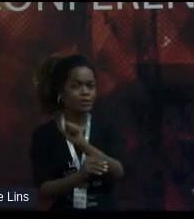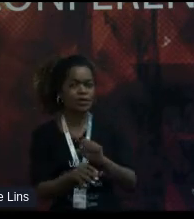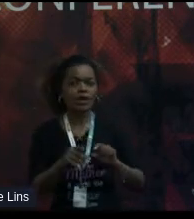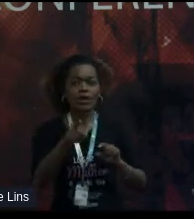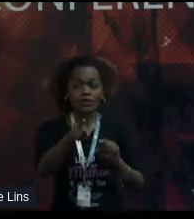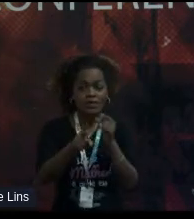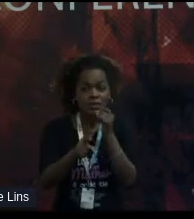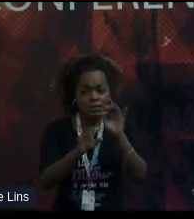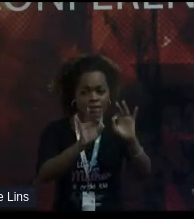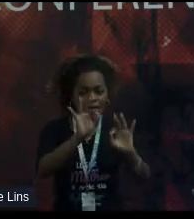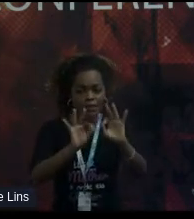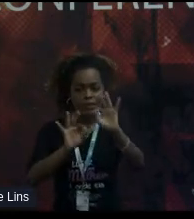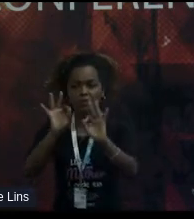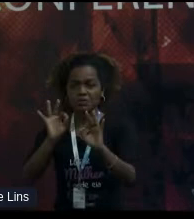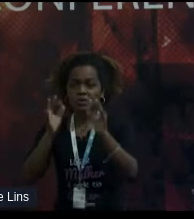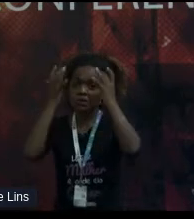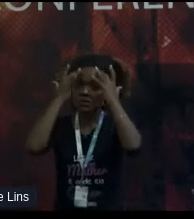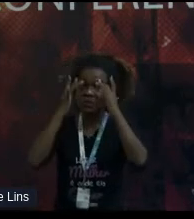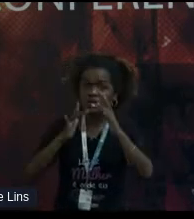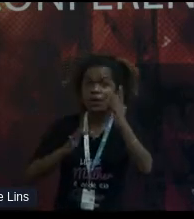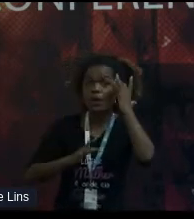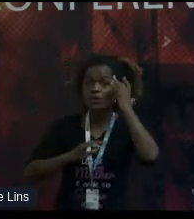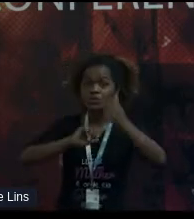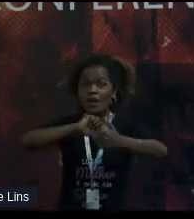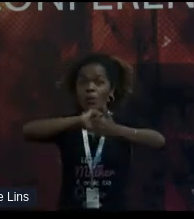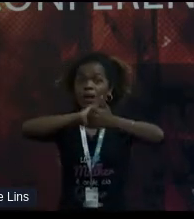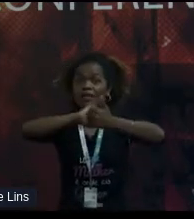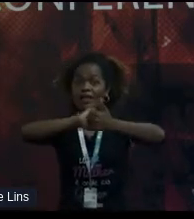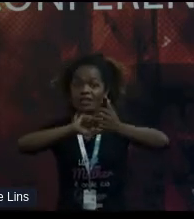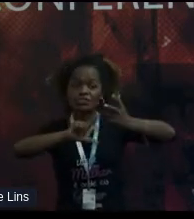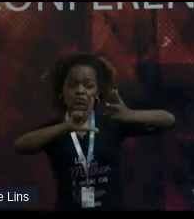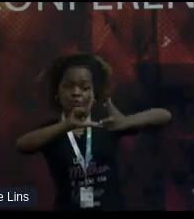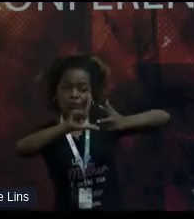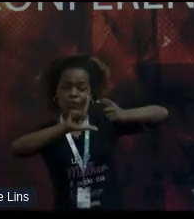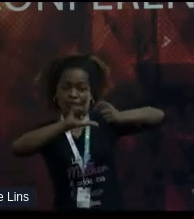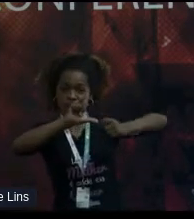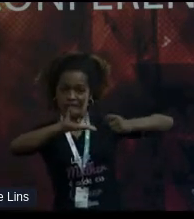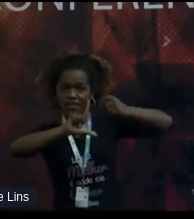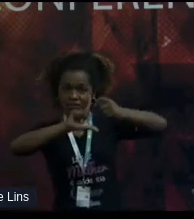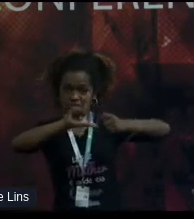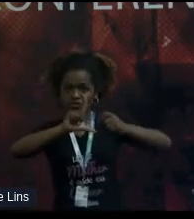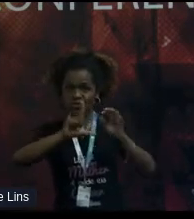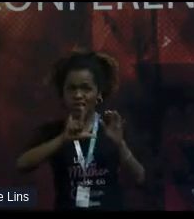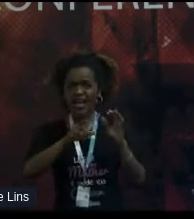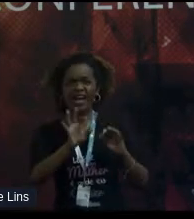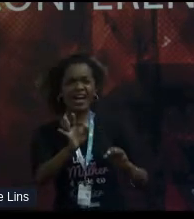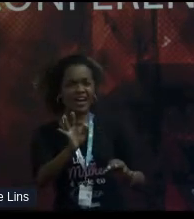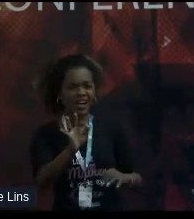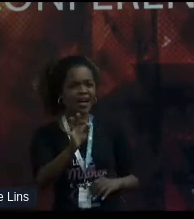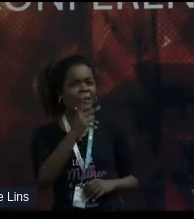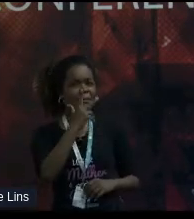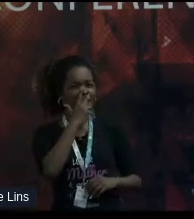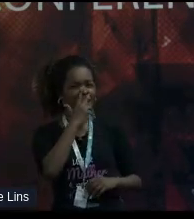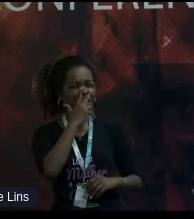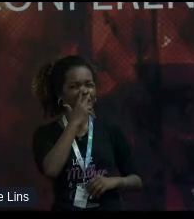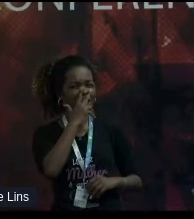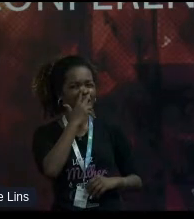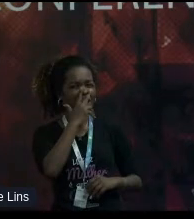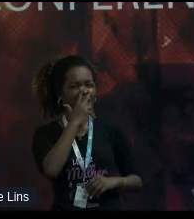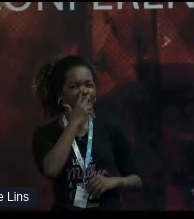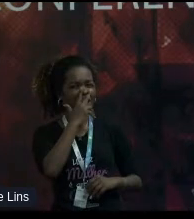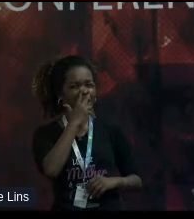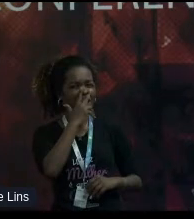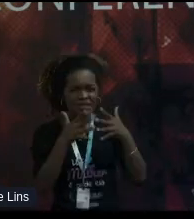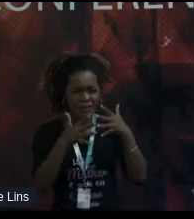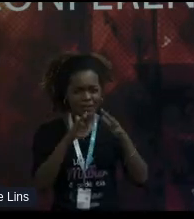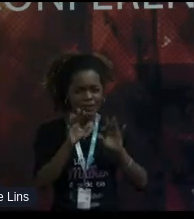está reproduzindo, eu não sei se é por conta da qualidade do vídeo, a qualidade não sei do se deu som. algum problema. Ah, tá, ele tá dando uma chiadinha, mas tá dando para entender,